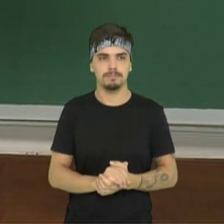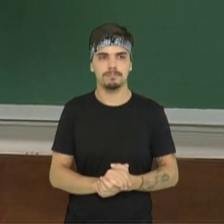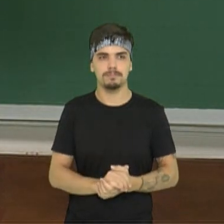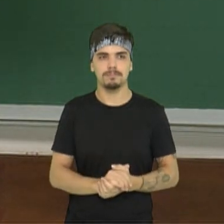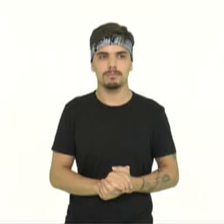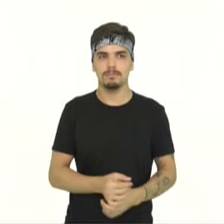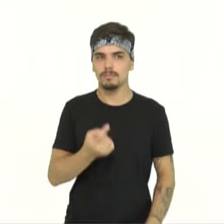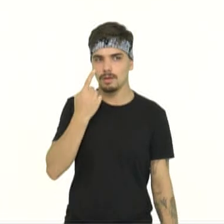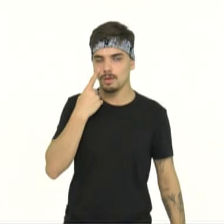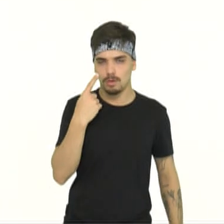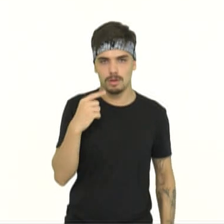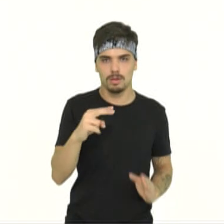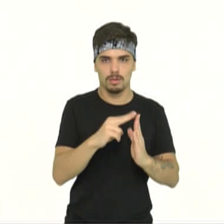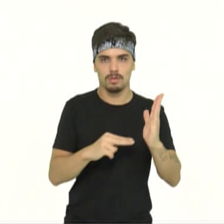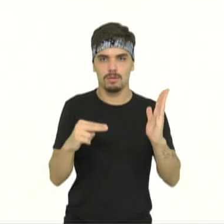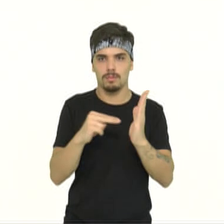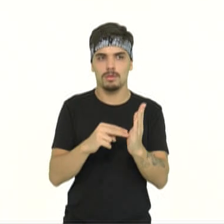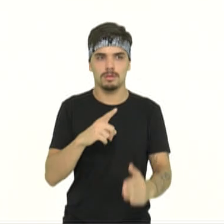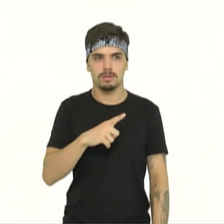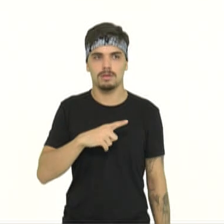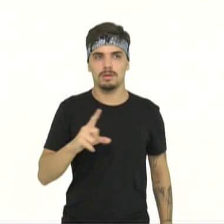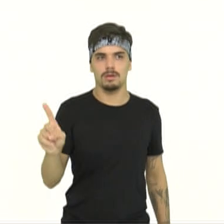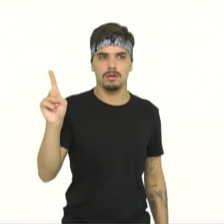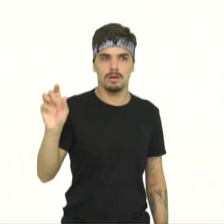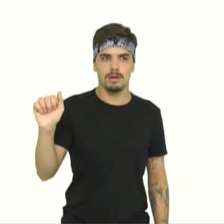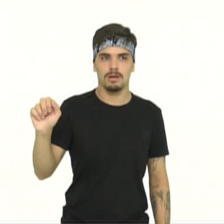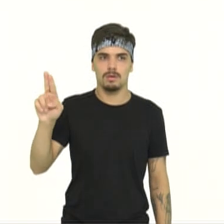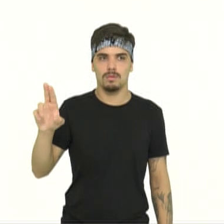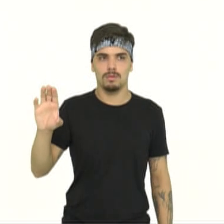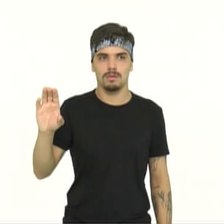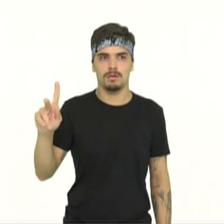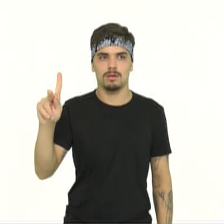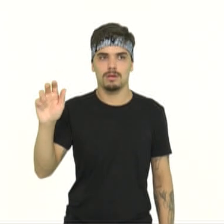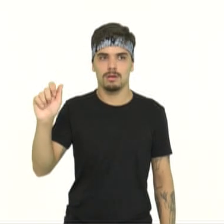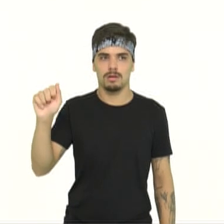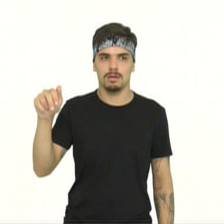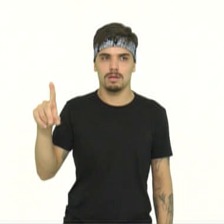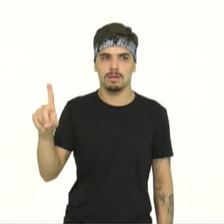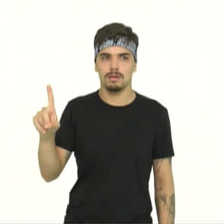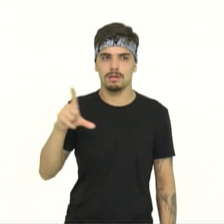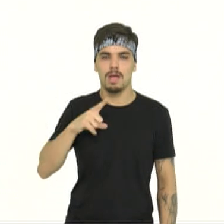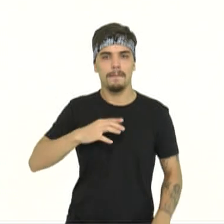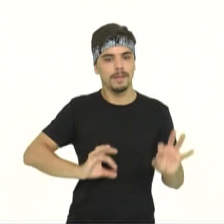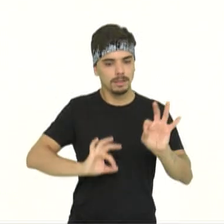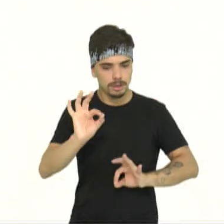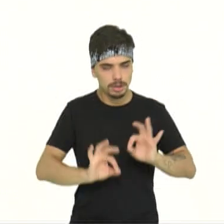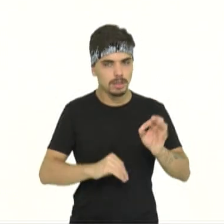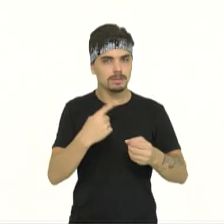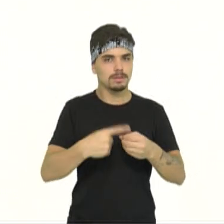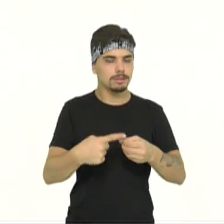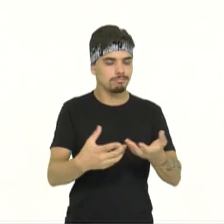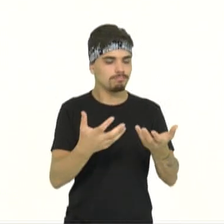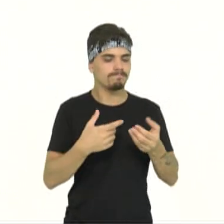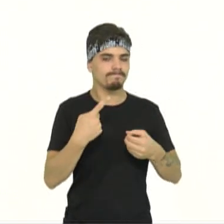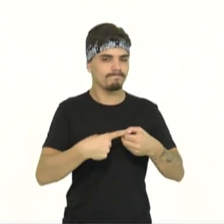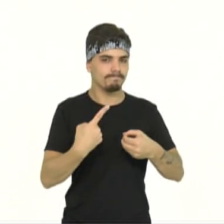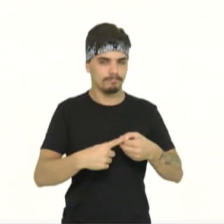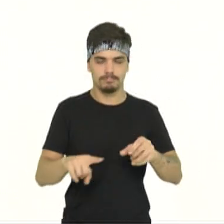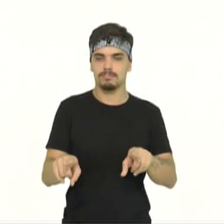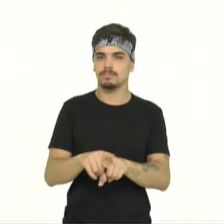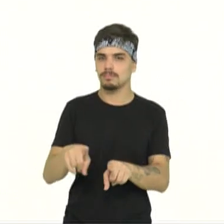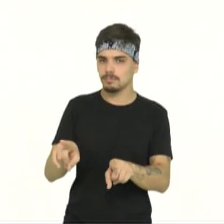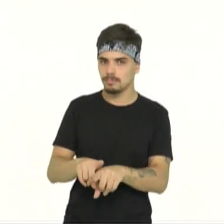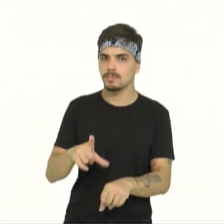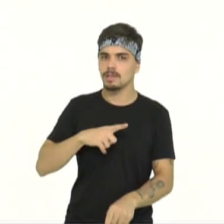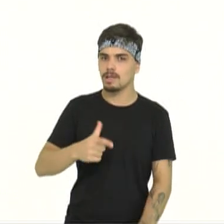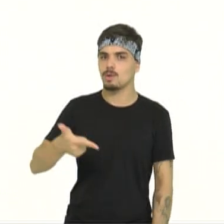Na Nova Zelândia já tem Auckland, né, que é uma cidade que foi planejada ainda. Existem outras